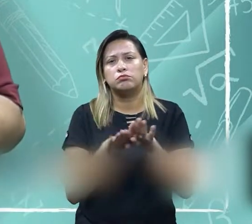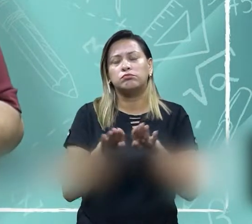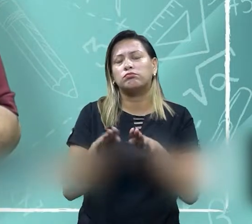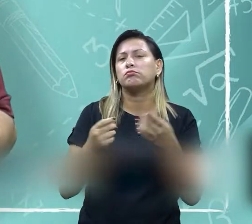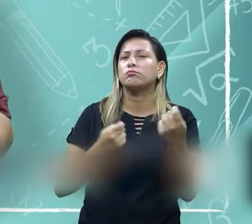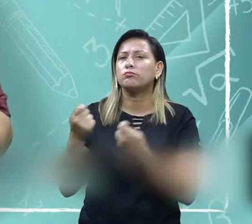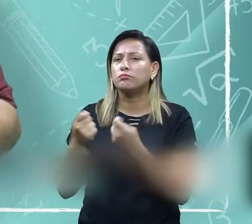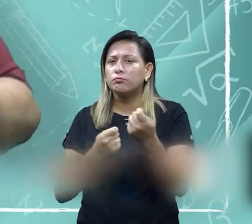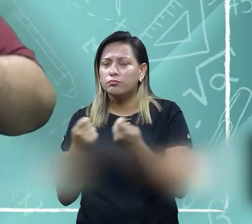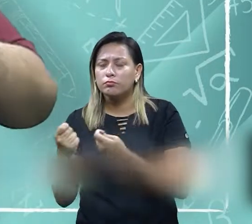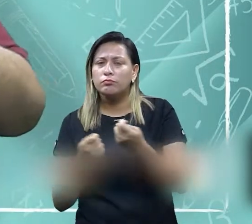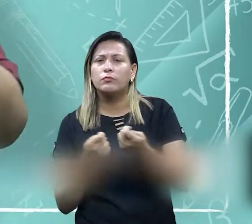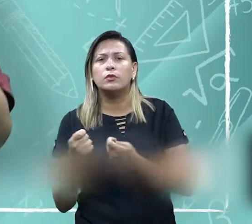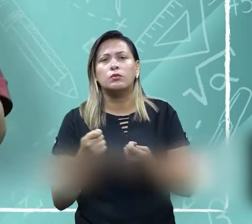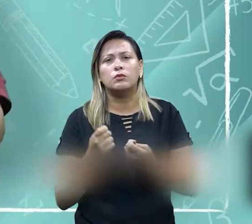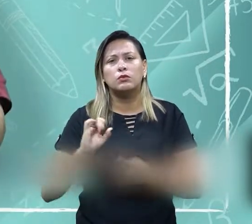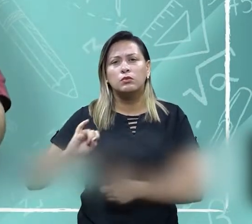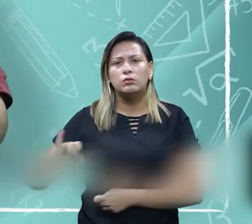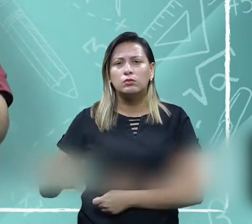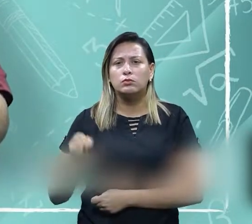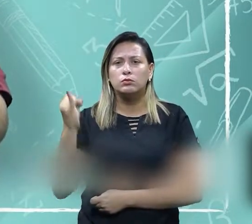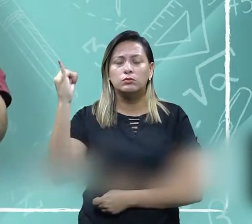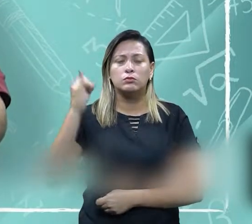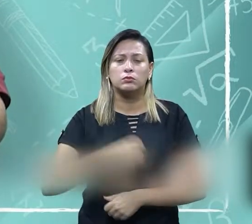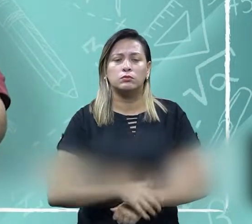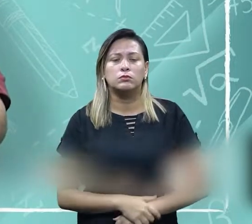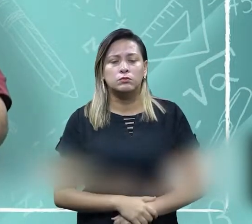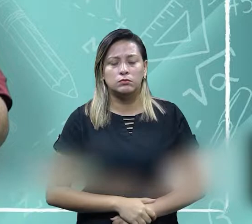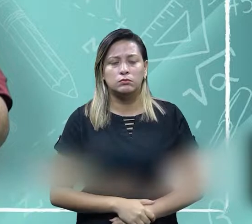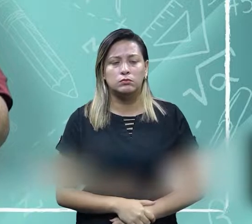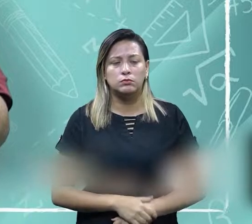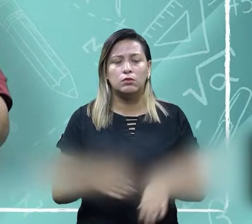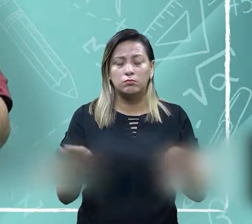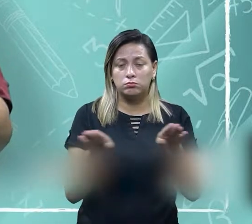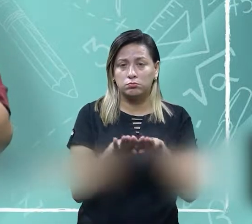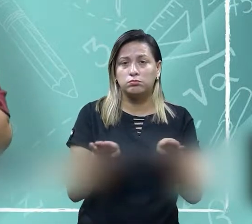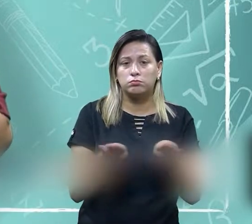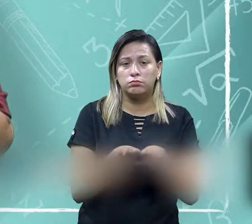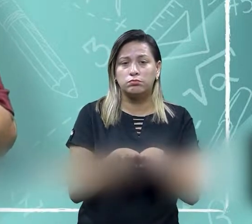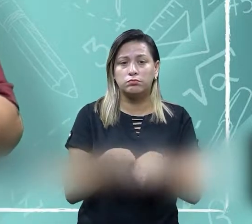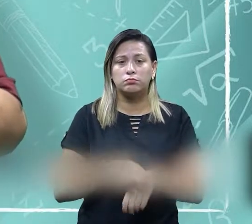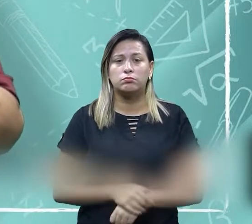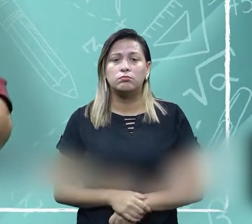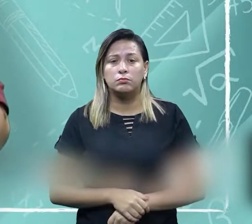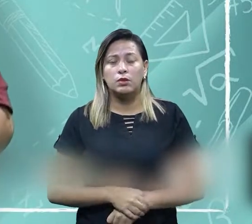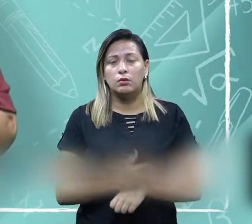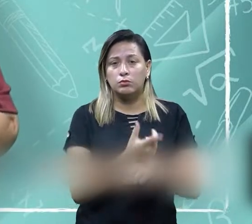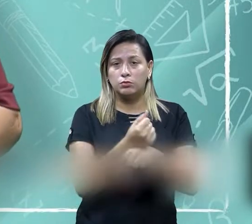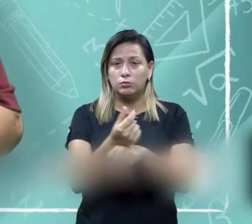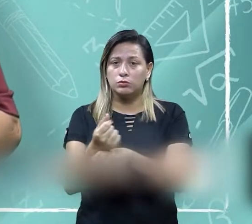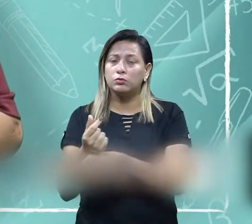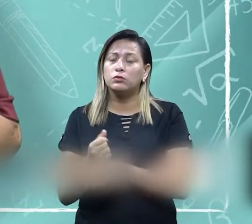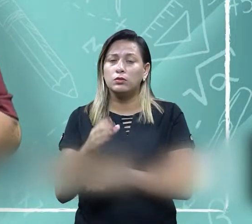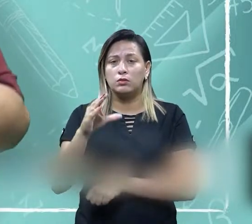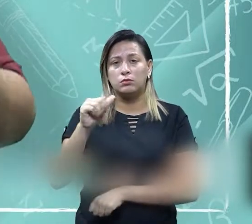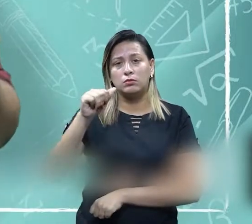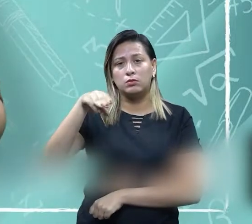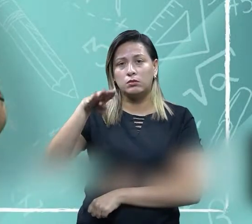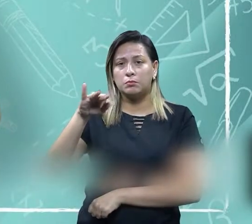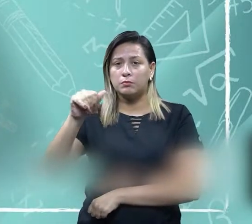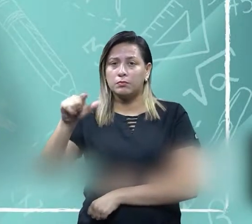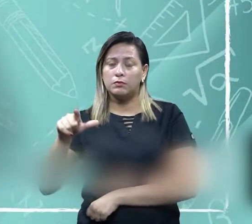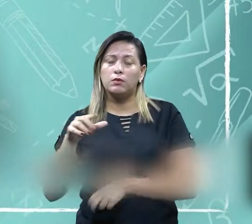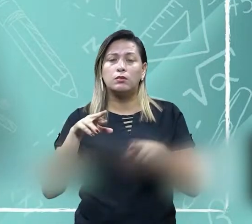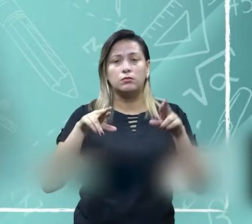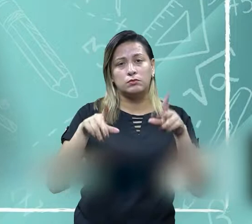controle das taxas de juros, o controle até também relacionado ao fator monetário cambial, ou seja, a